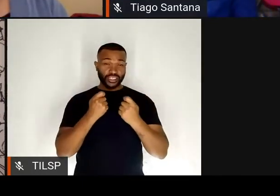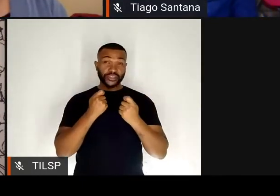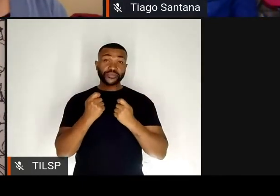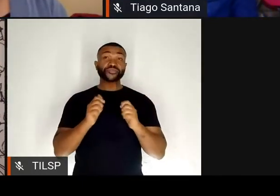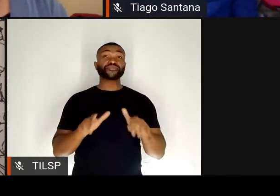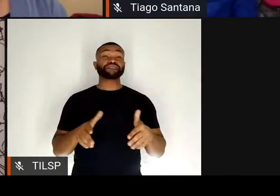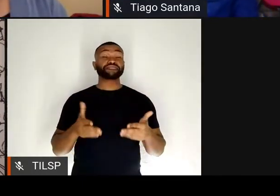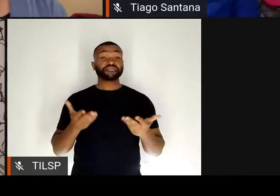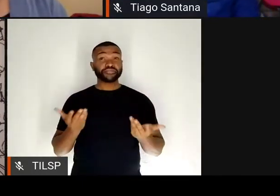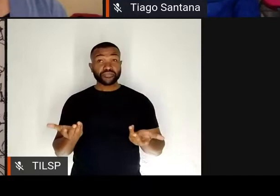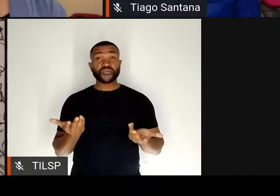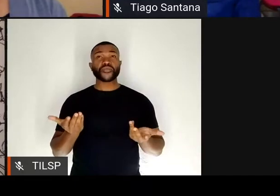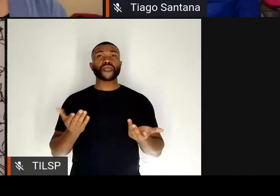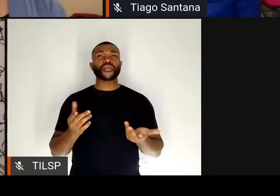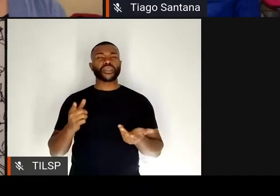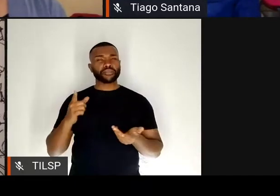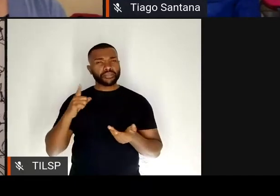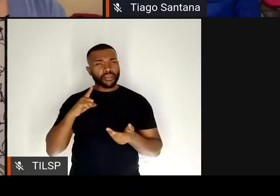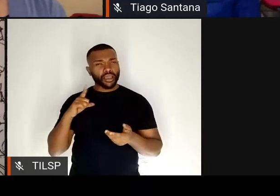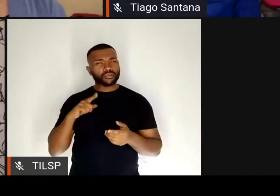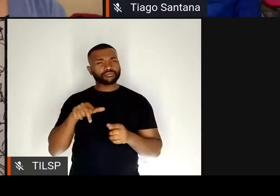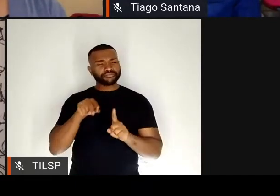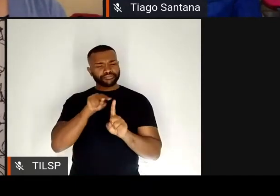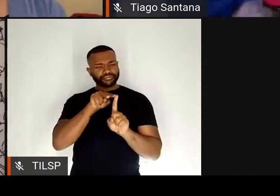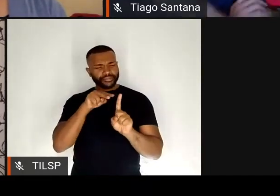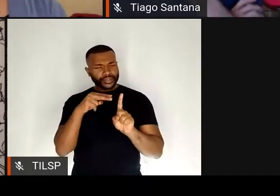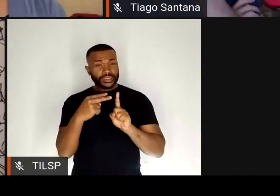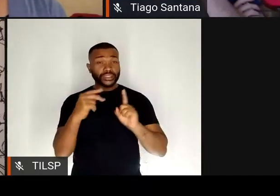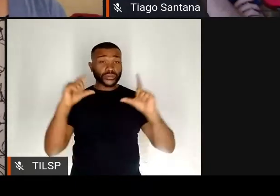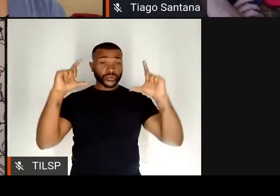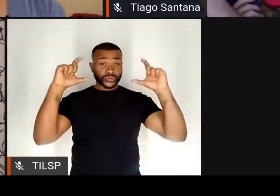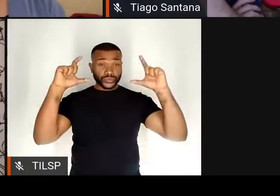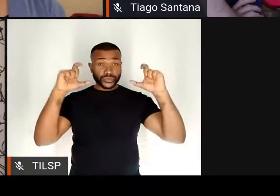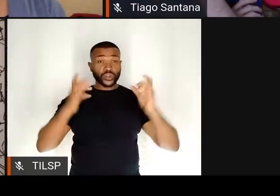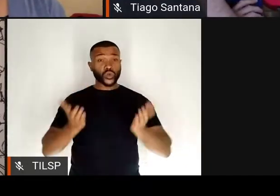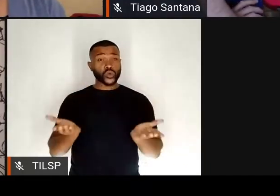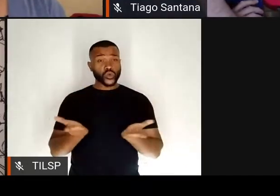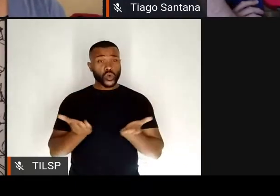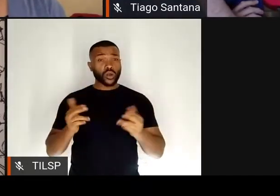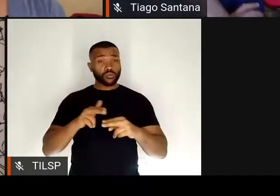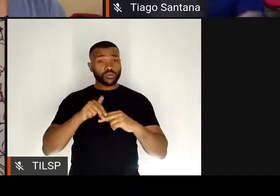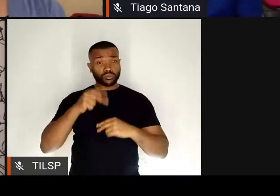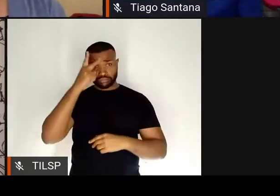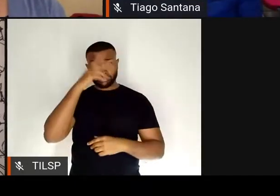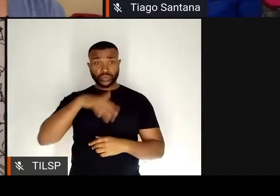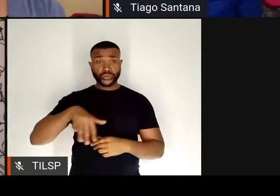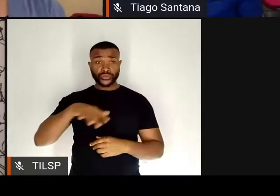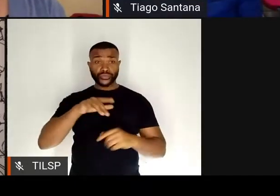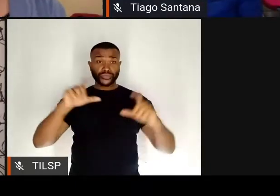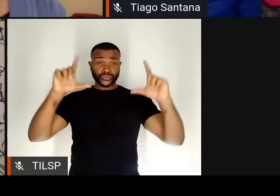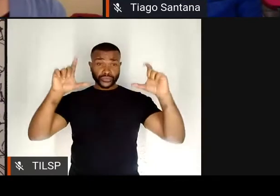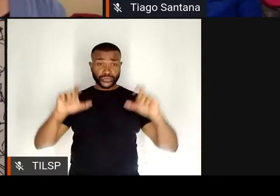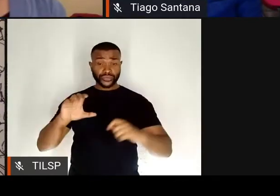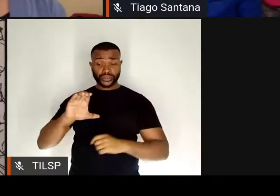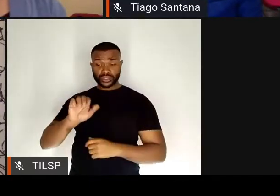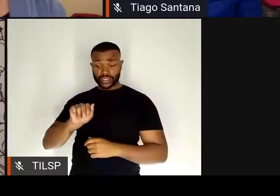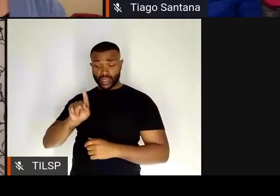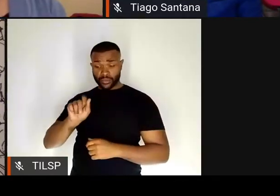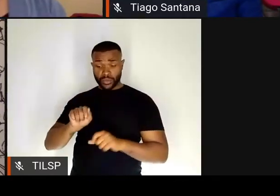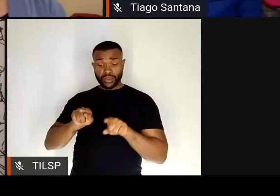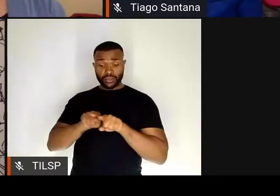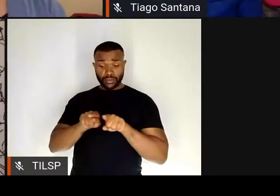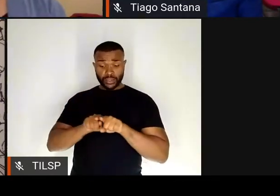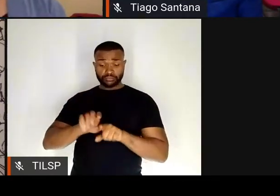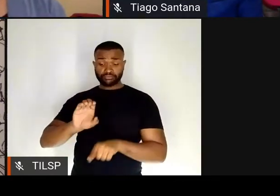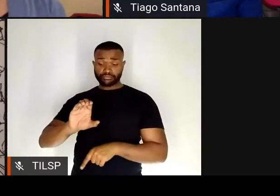Então, a estética fotográfica engendrada nesse momento, né, por fotógrafos como o Capa e o Shin, que priorizaram